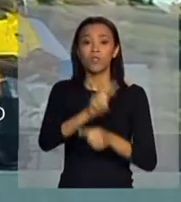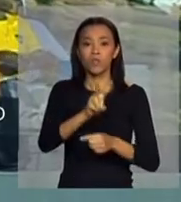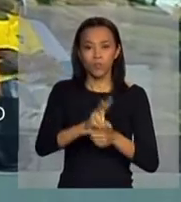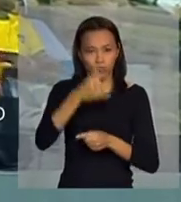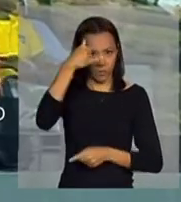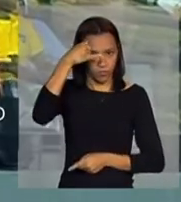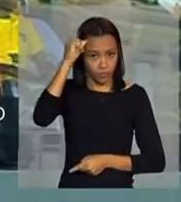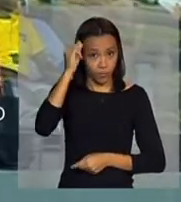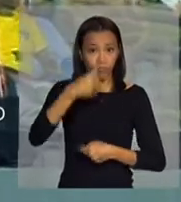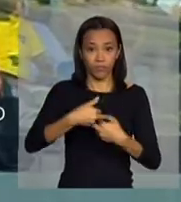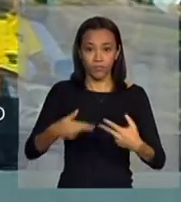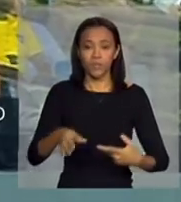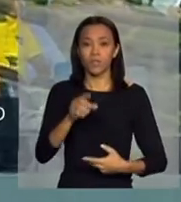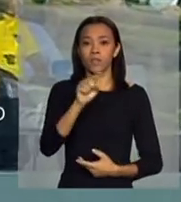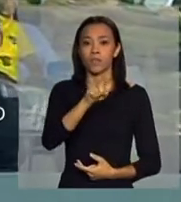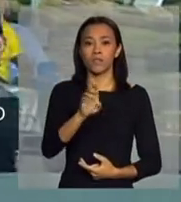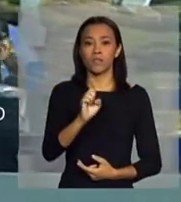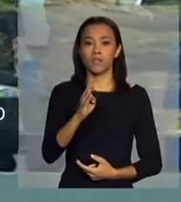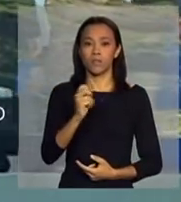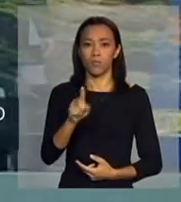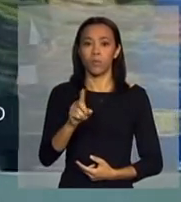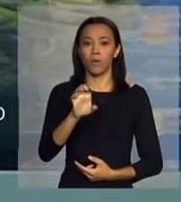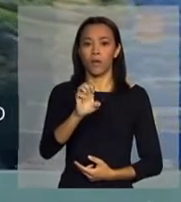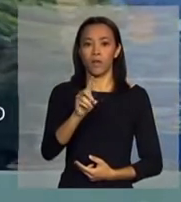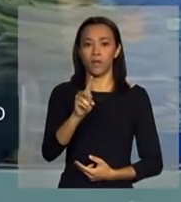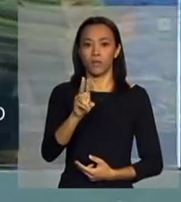Zebu, Eduardo Biagi.